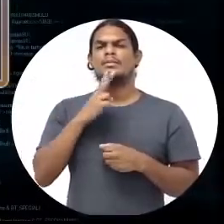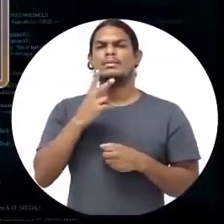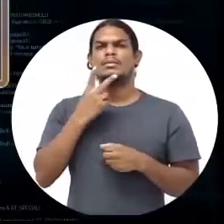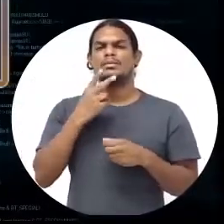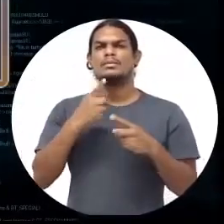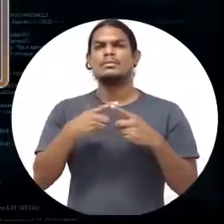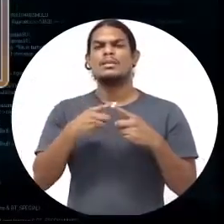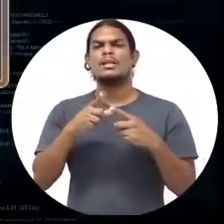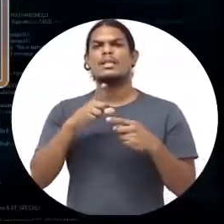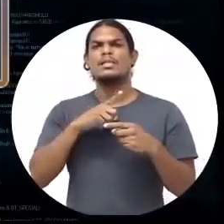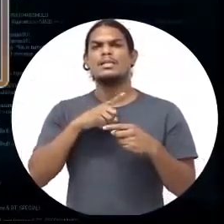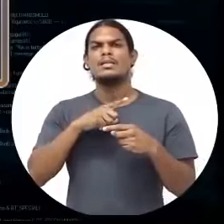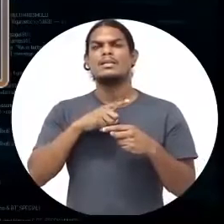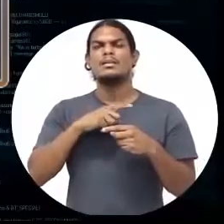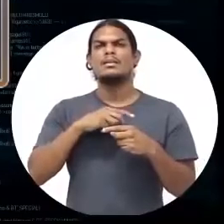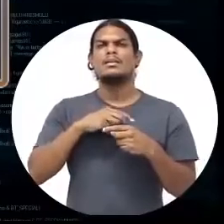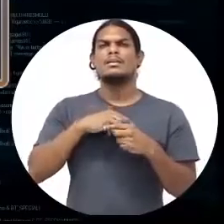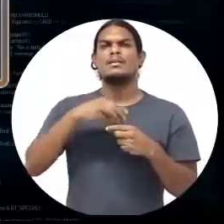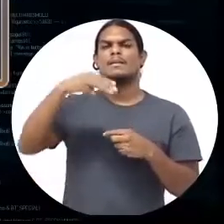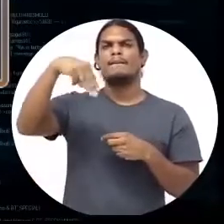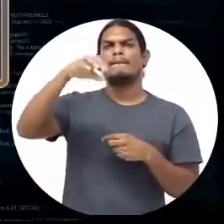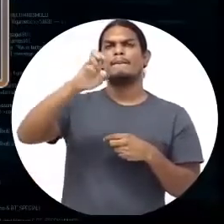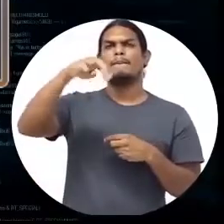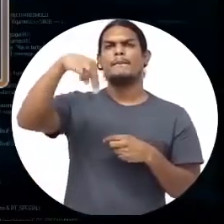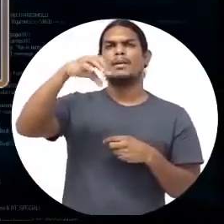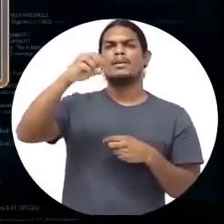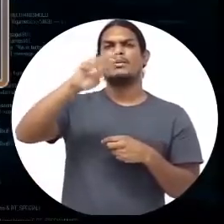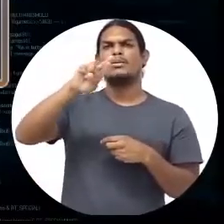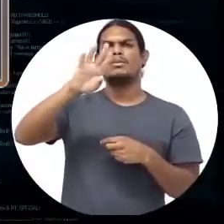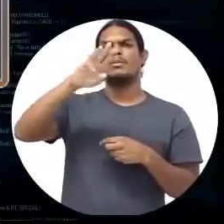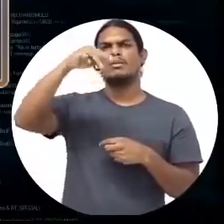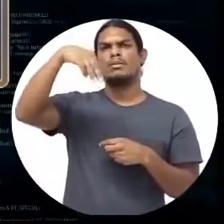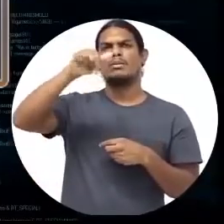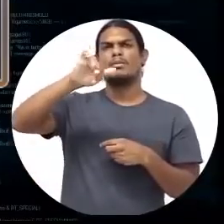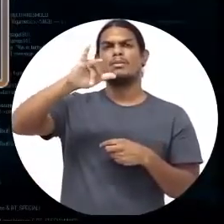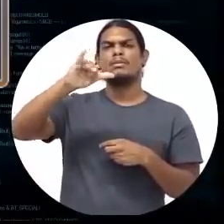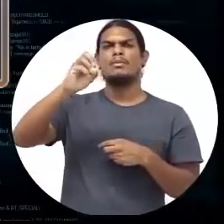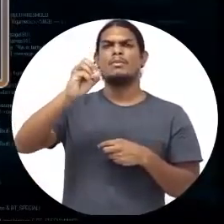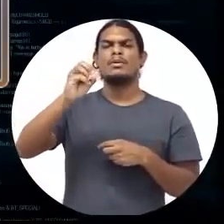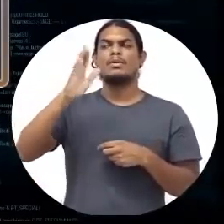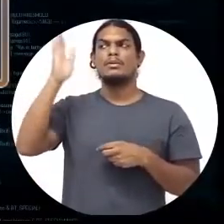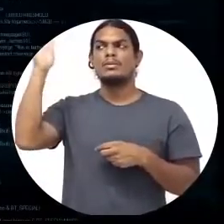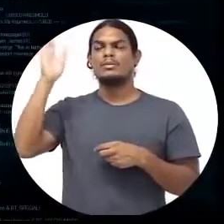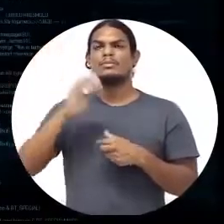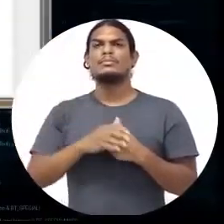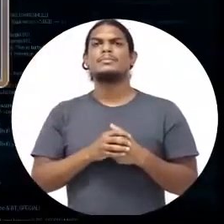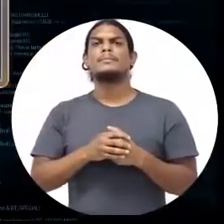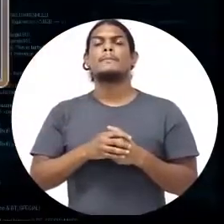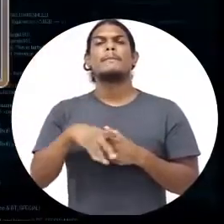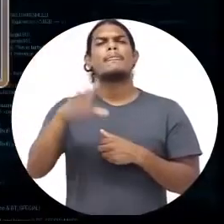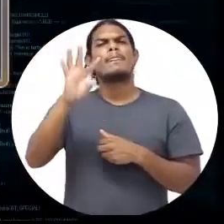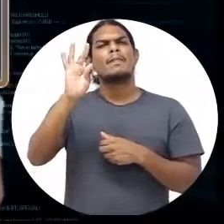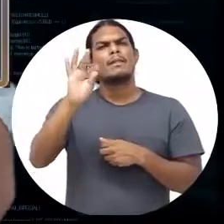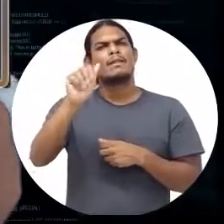que, um maior que e o seu identificador, certo? Essas tags,